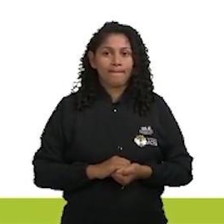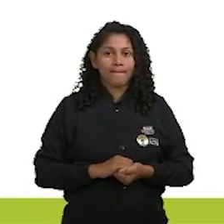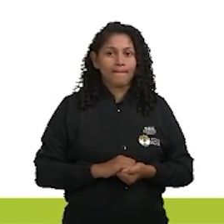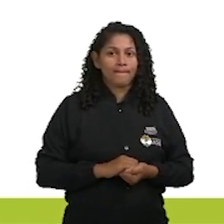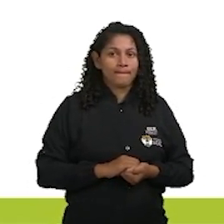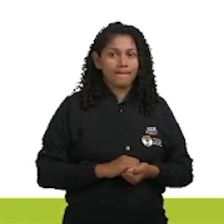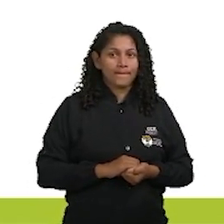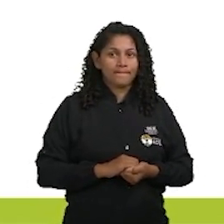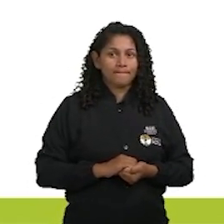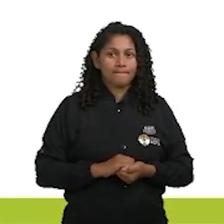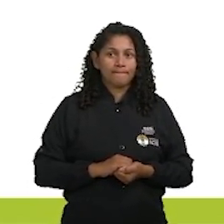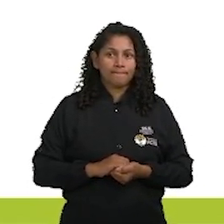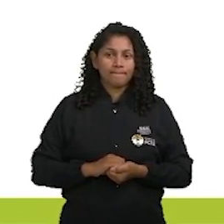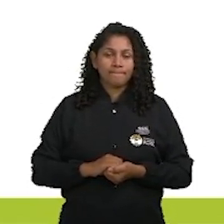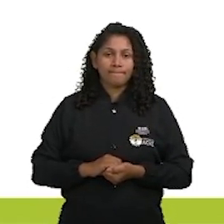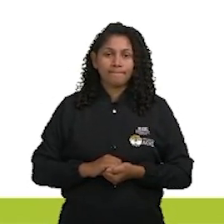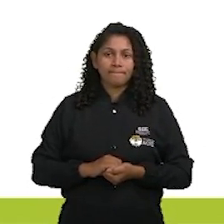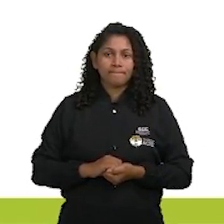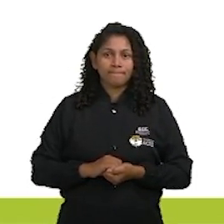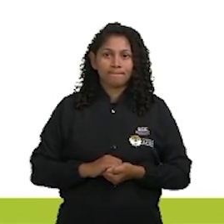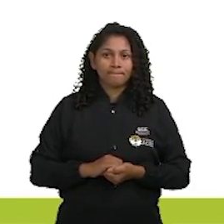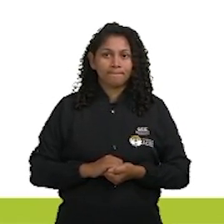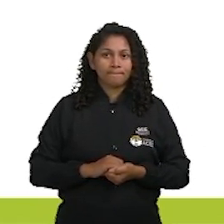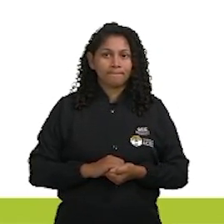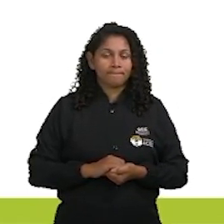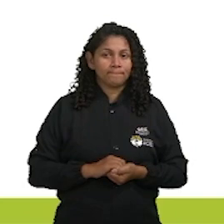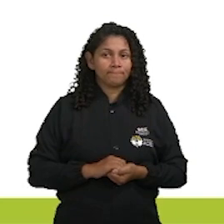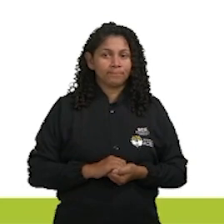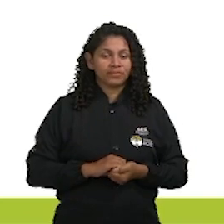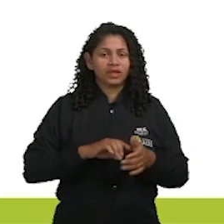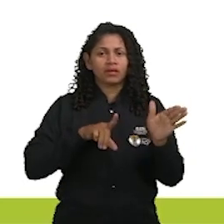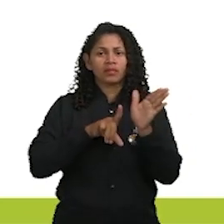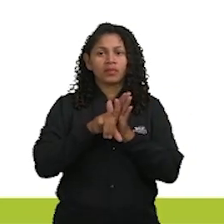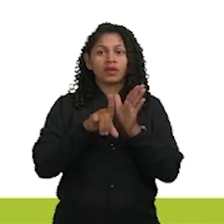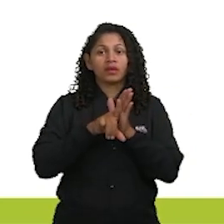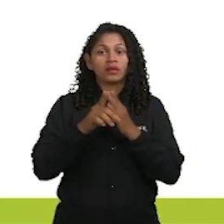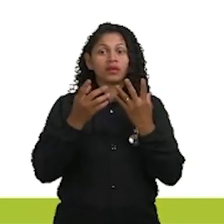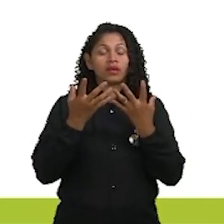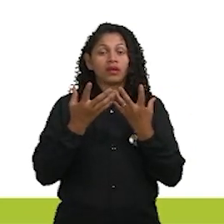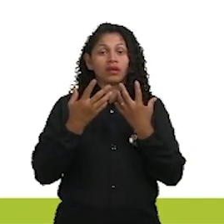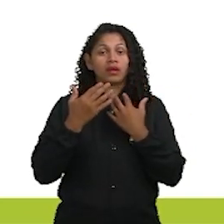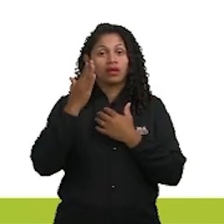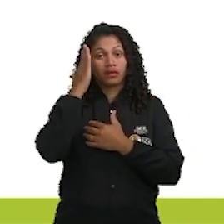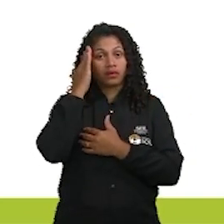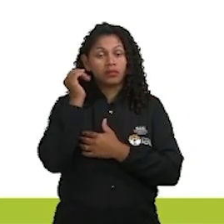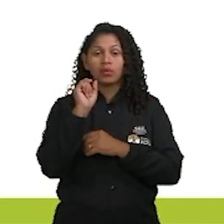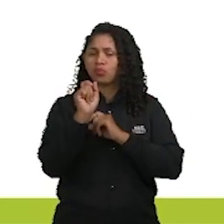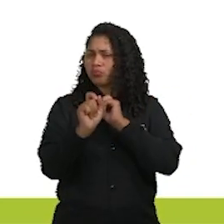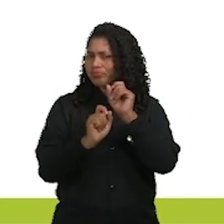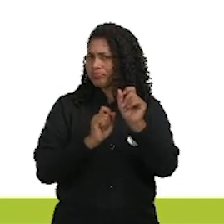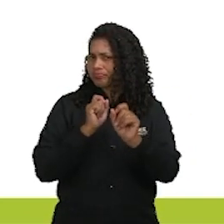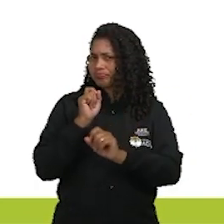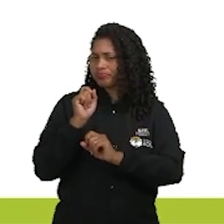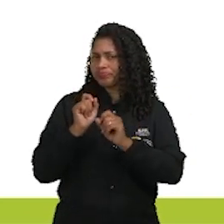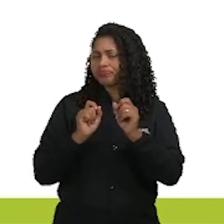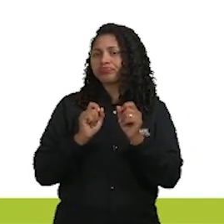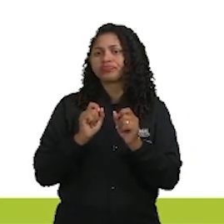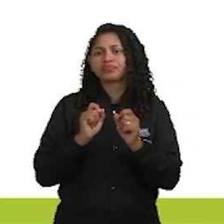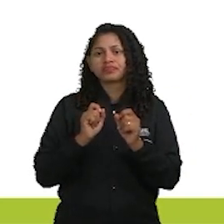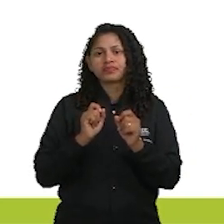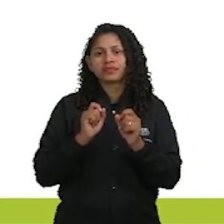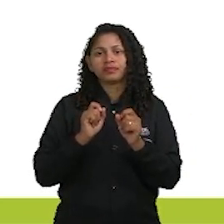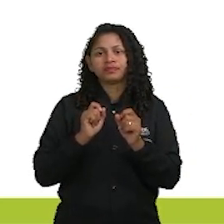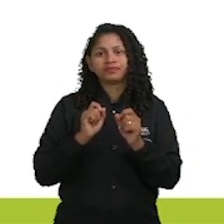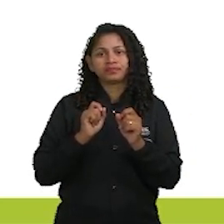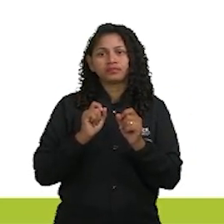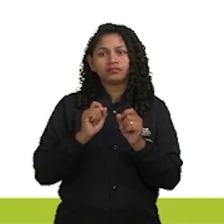observarem. O enunciado, o comando da questão, está querendo saber a reação 3.